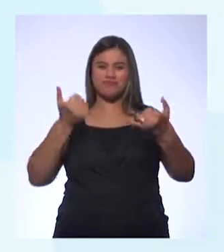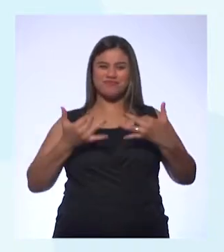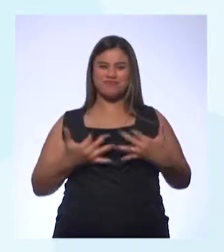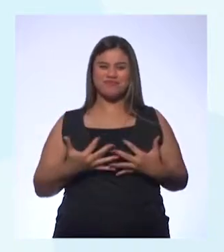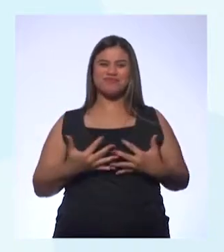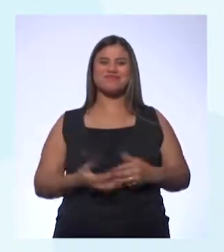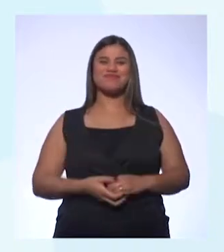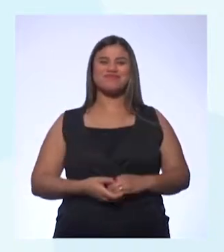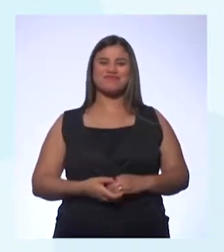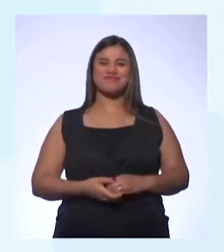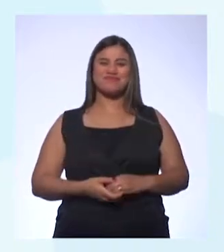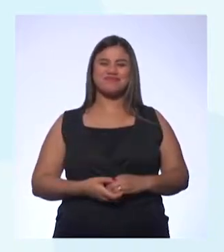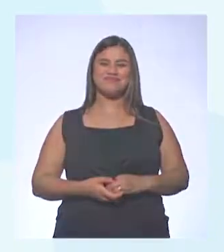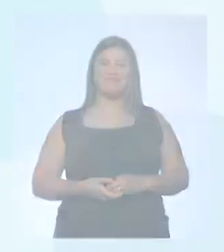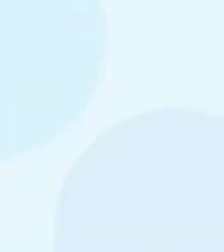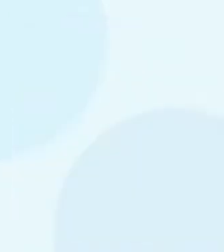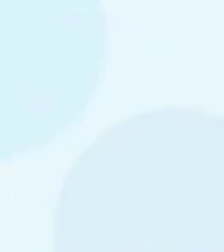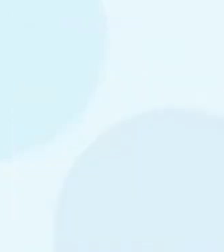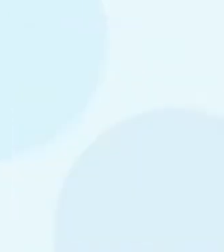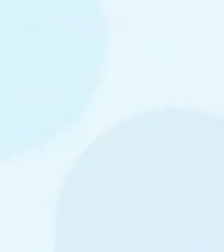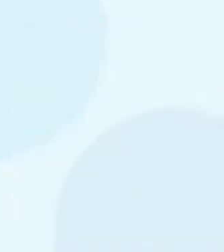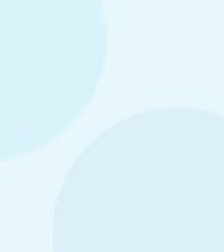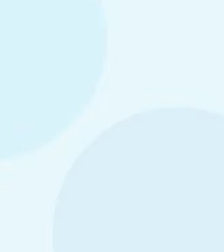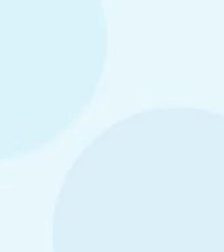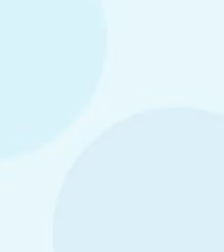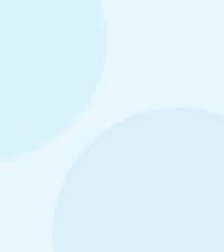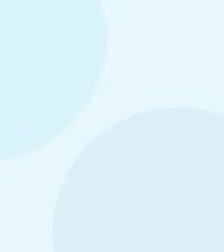gente. 1 minuto, turma.